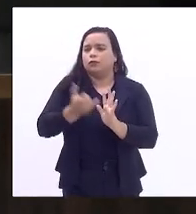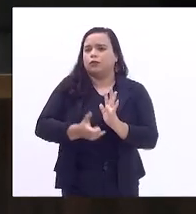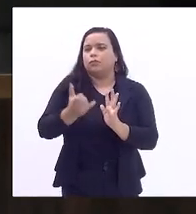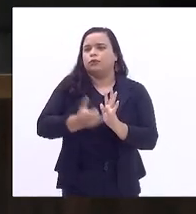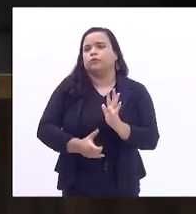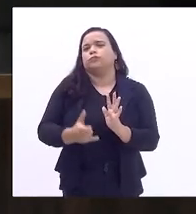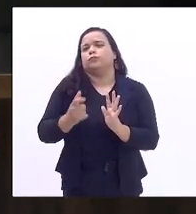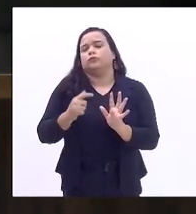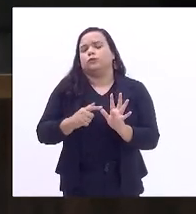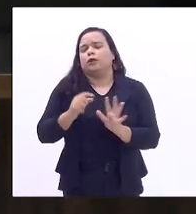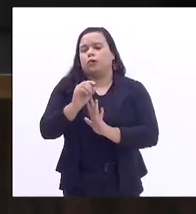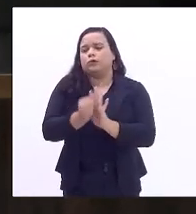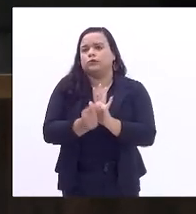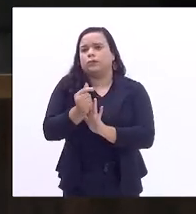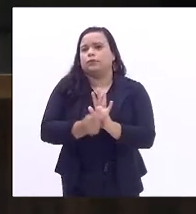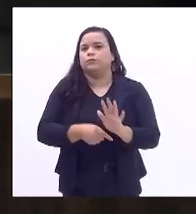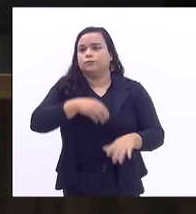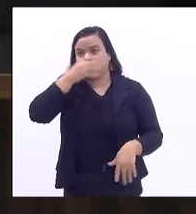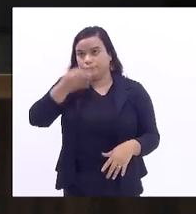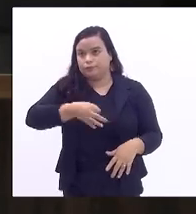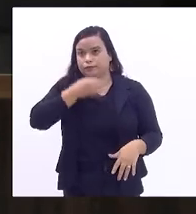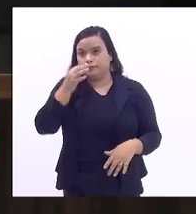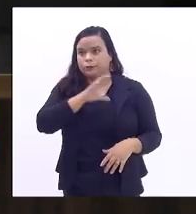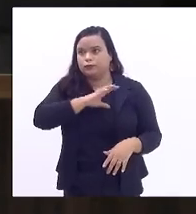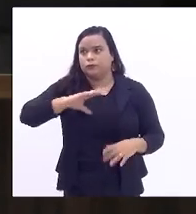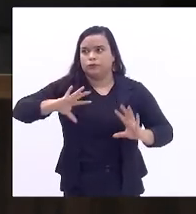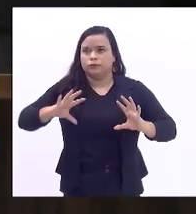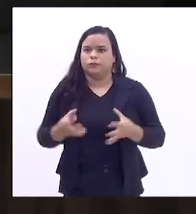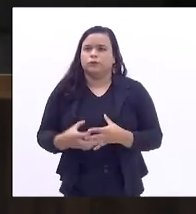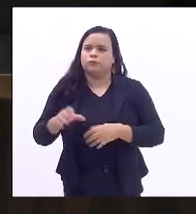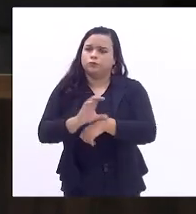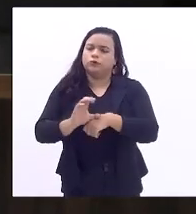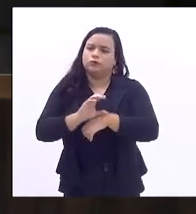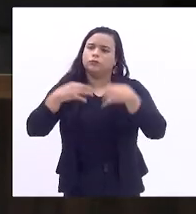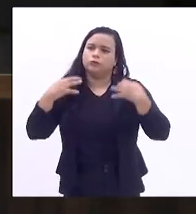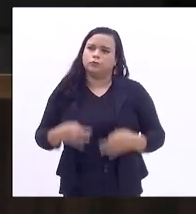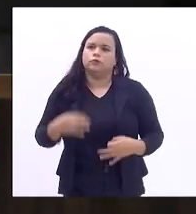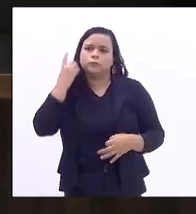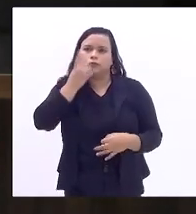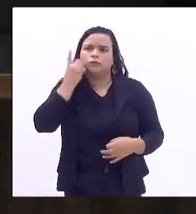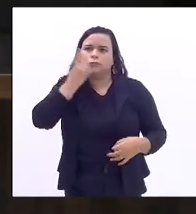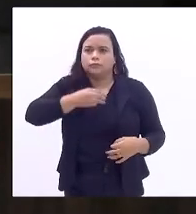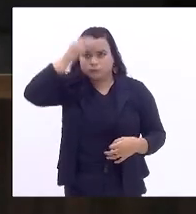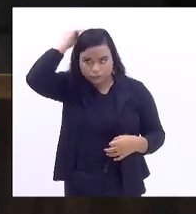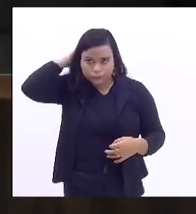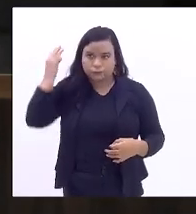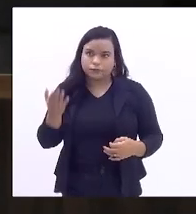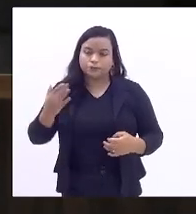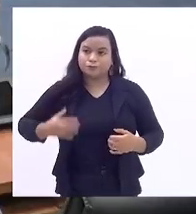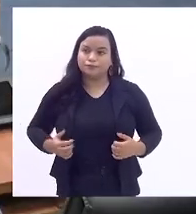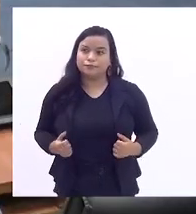aparelho de parecer pela comissão de condição Justiça Deputado Márcio Pacheco